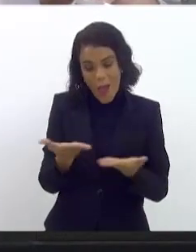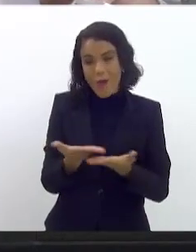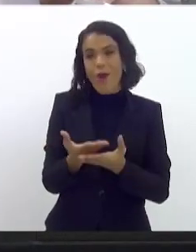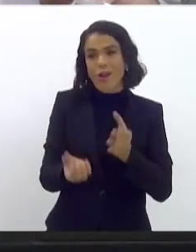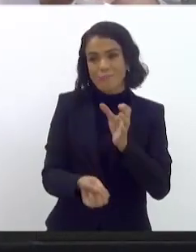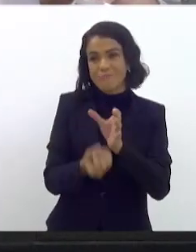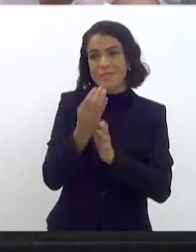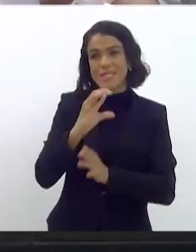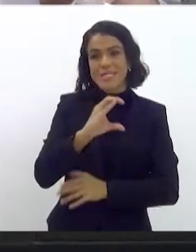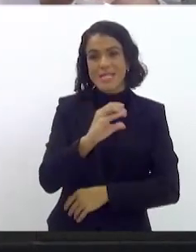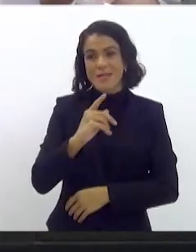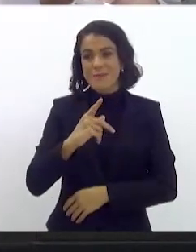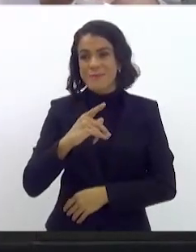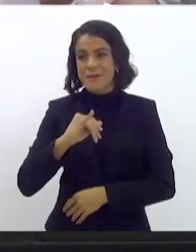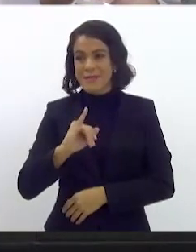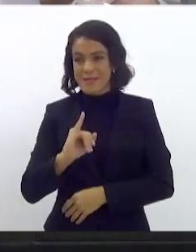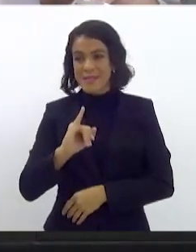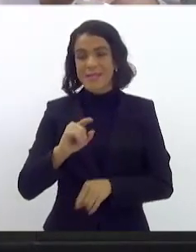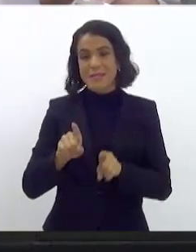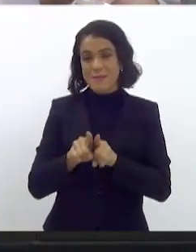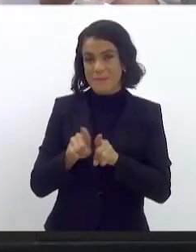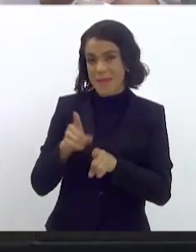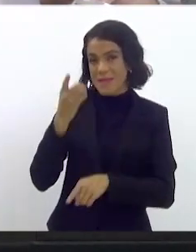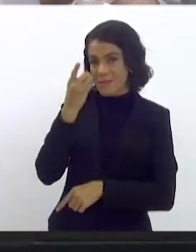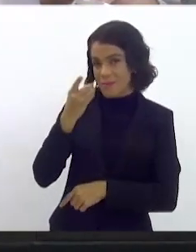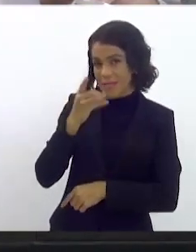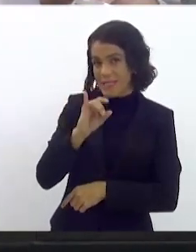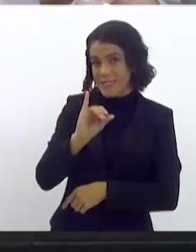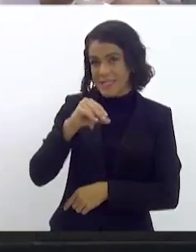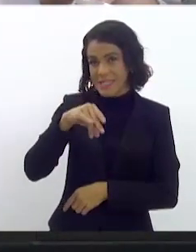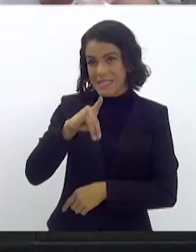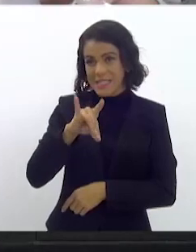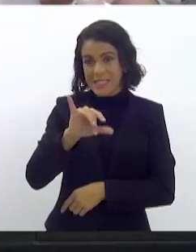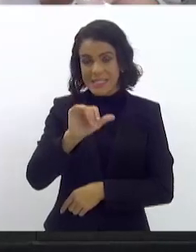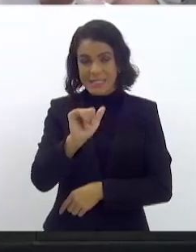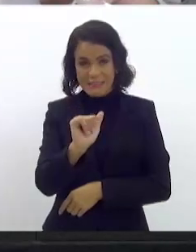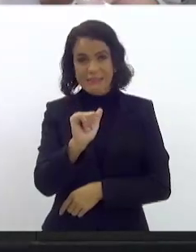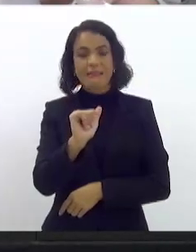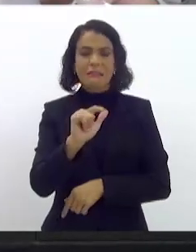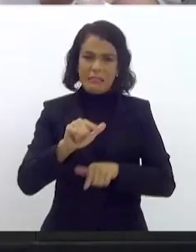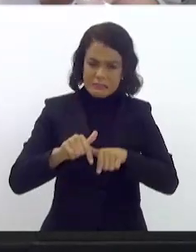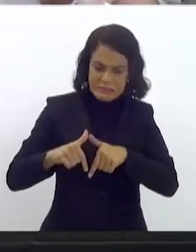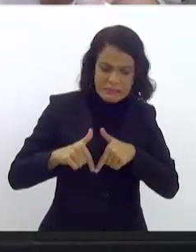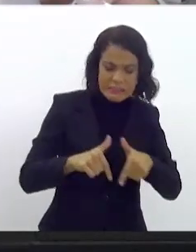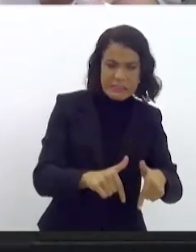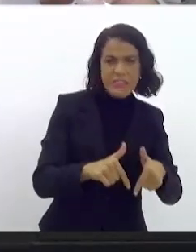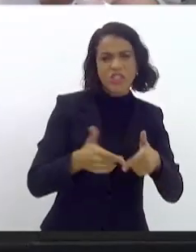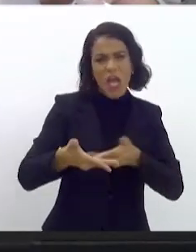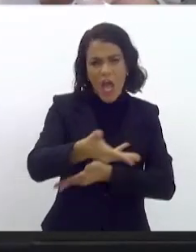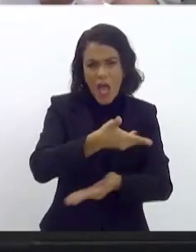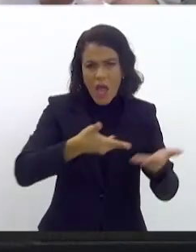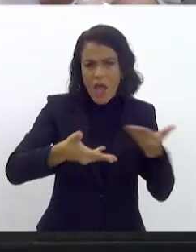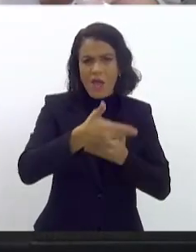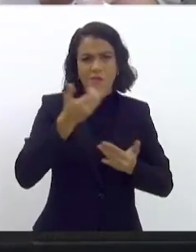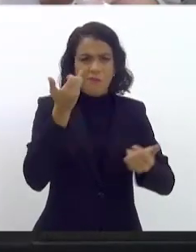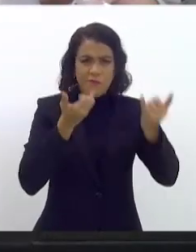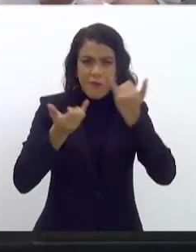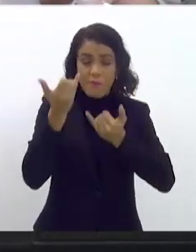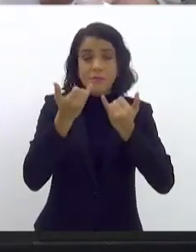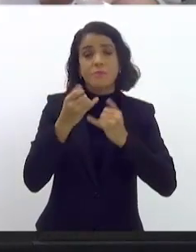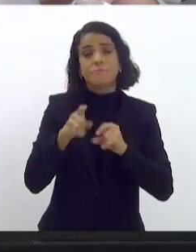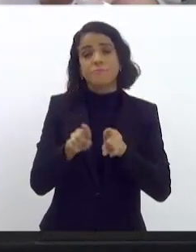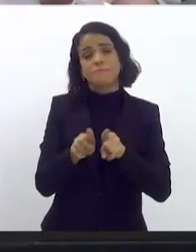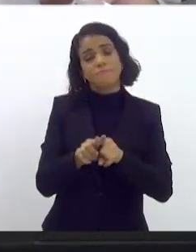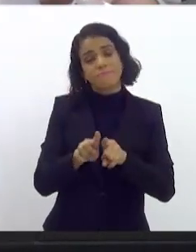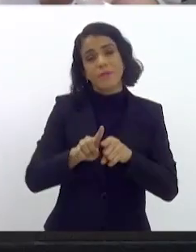Índia Armelau já está aí se dedicando a esse relatório, ela até já trocou algumas informações comigo, e depois a